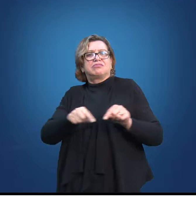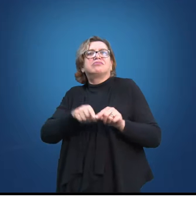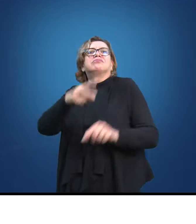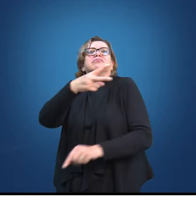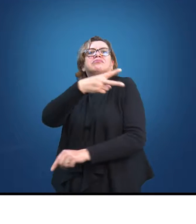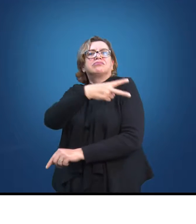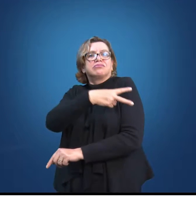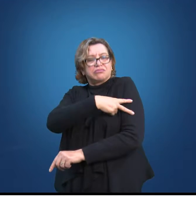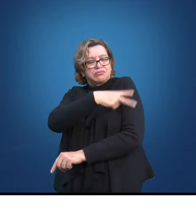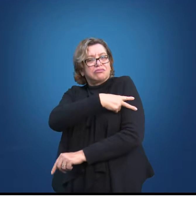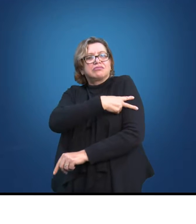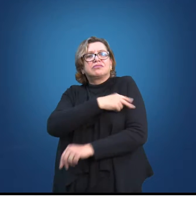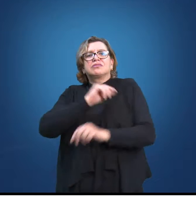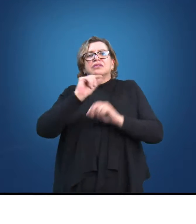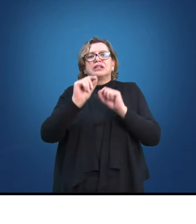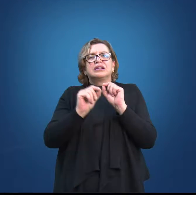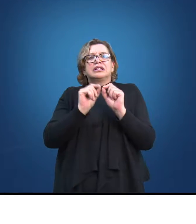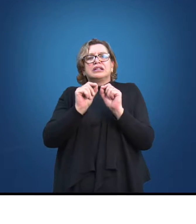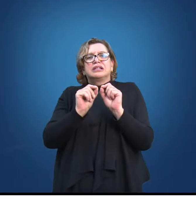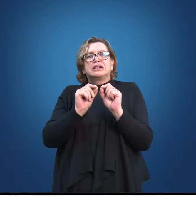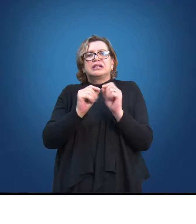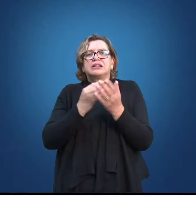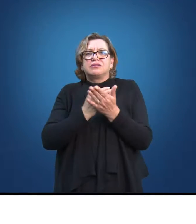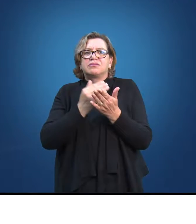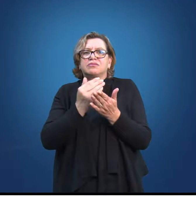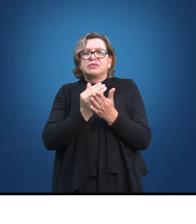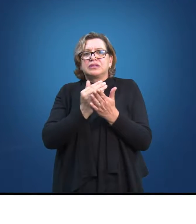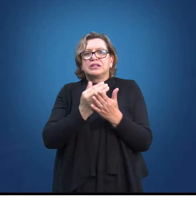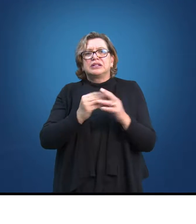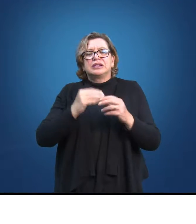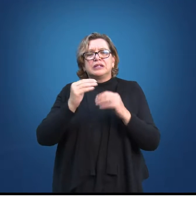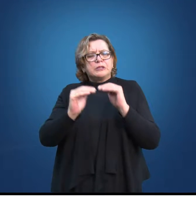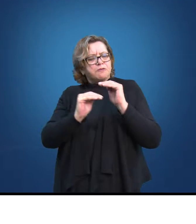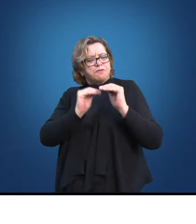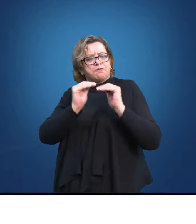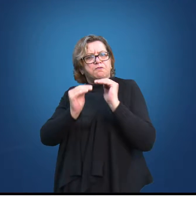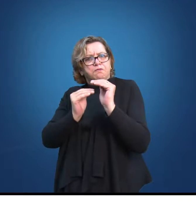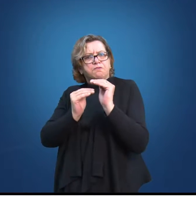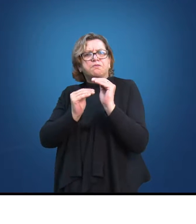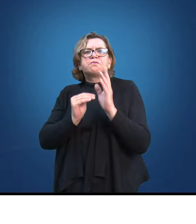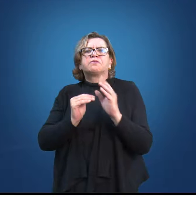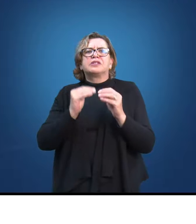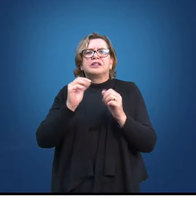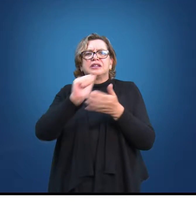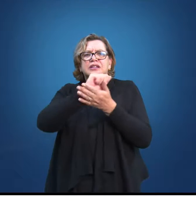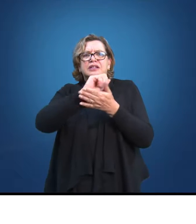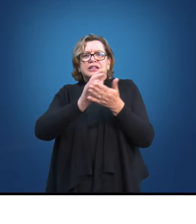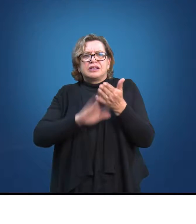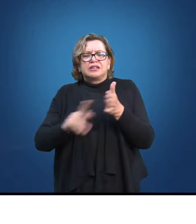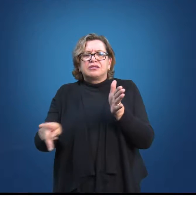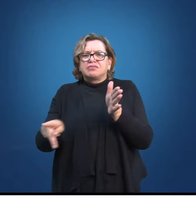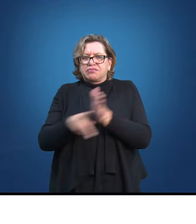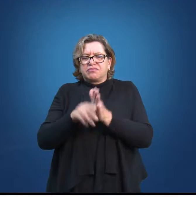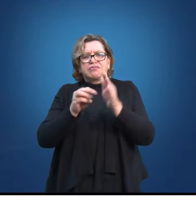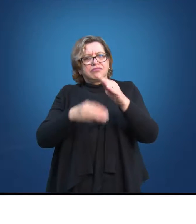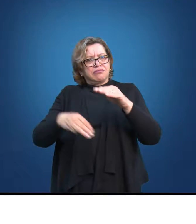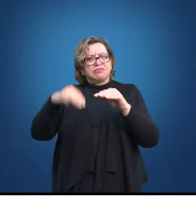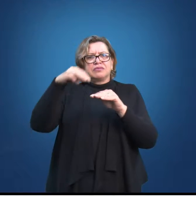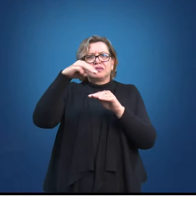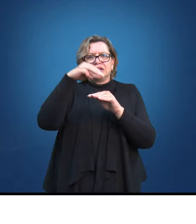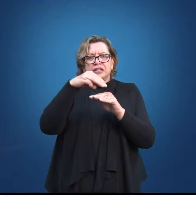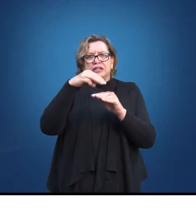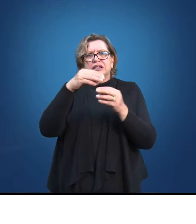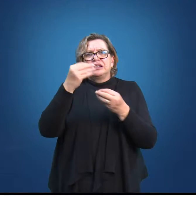ano e aí eu comecei a desenvolver minhas atividades para o